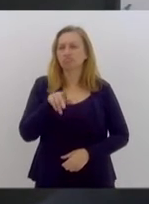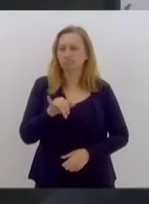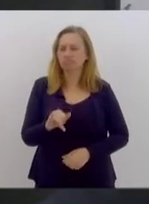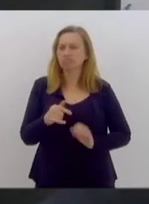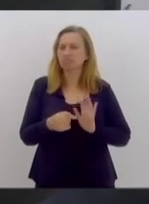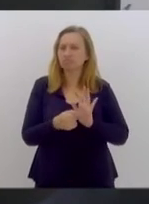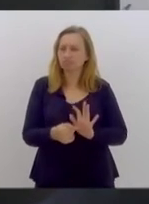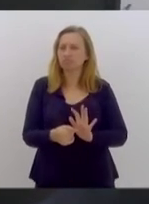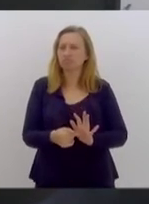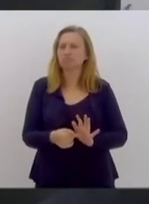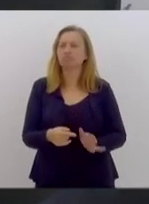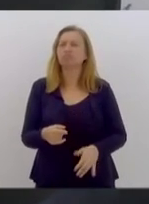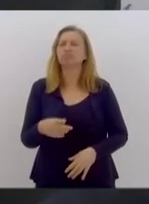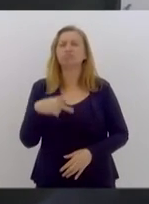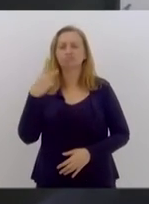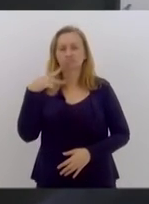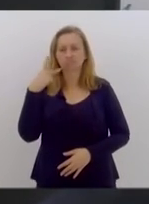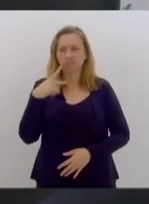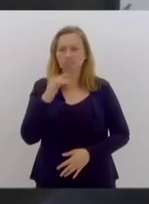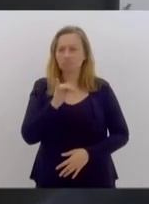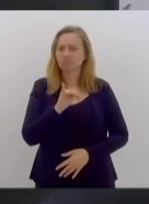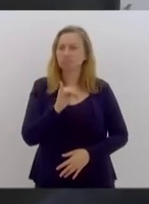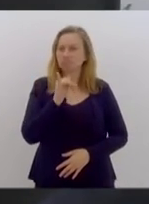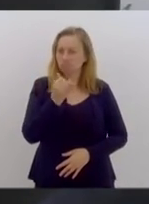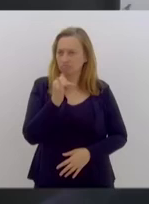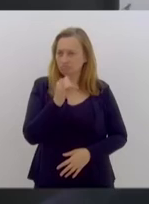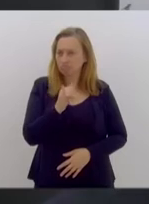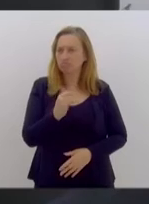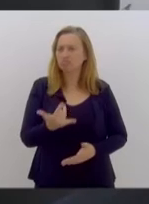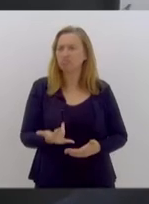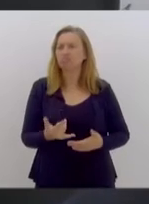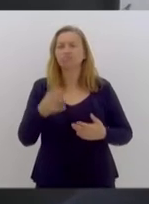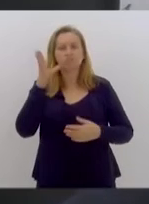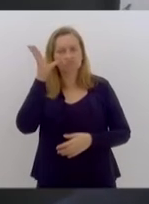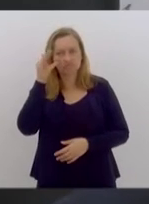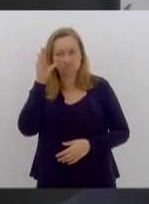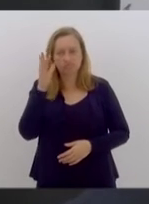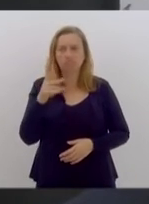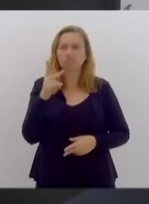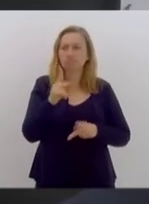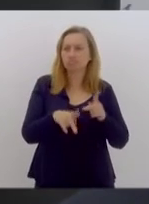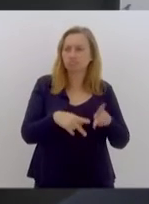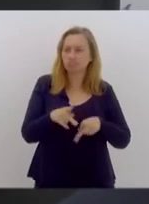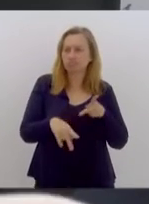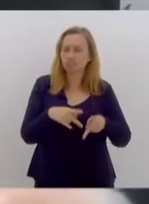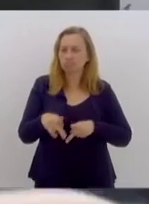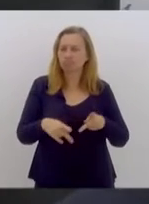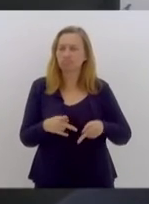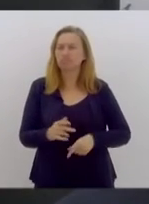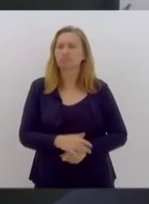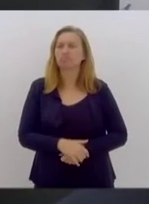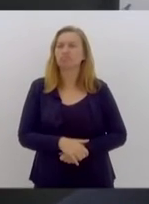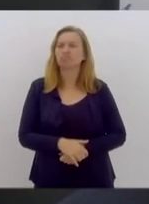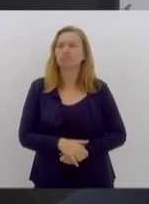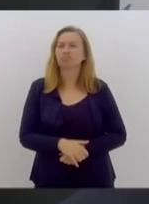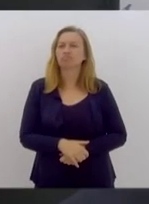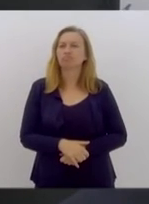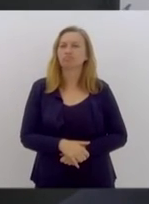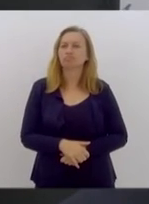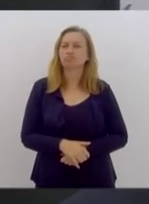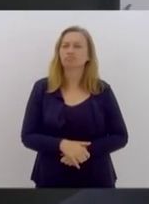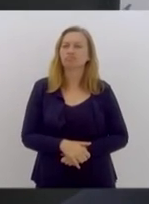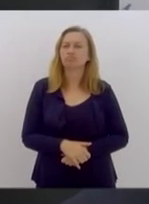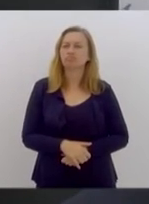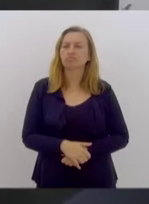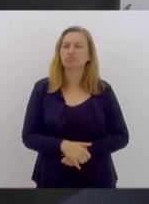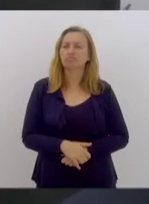demonstra que a Parlamento Fluminense tá de encontro aos interesses da população preocupada com essa solução que